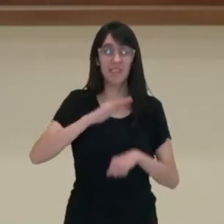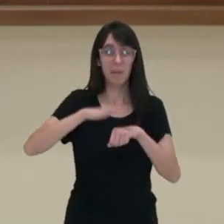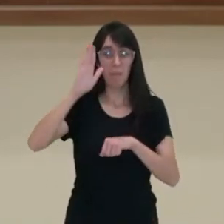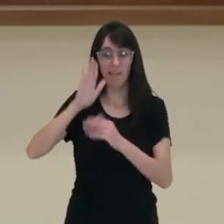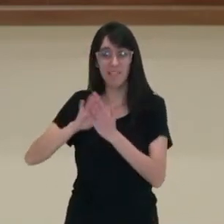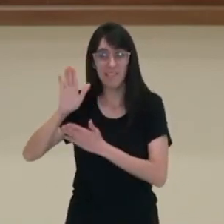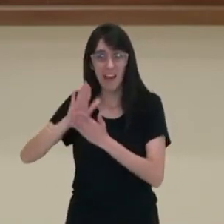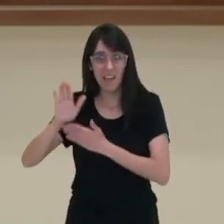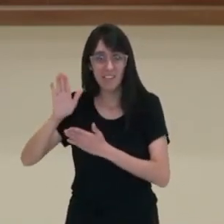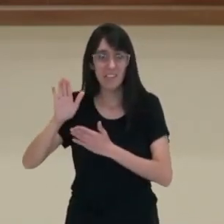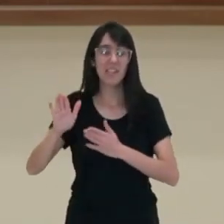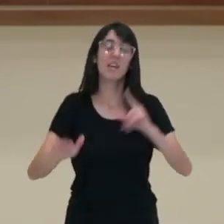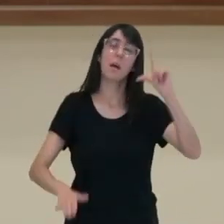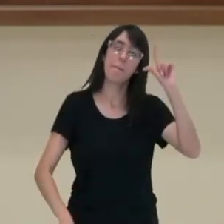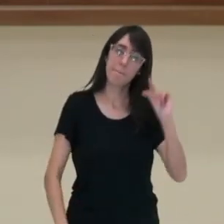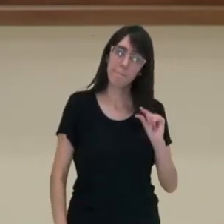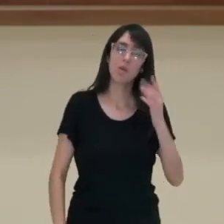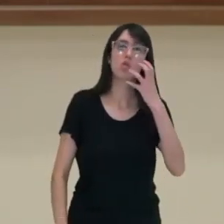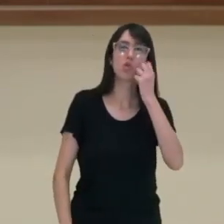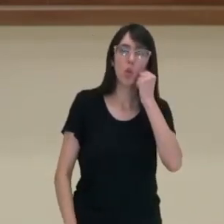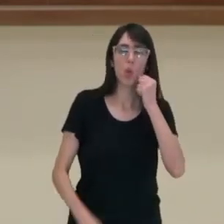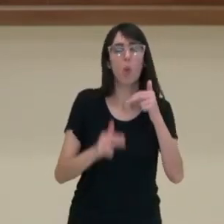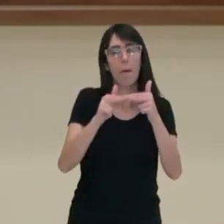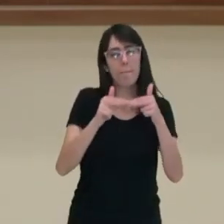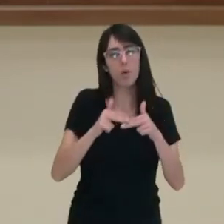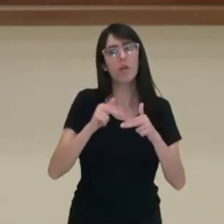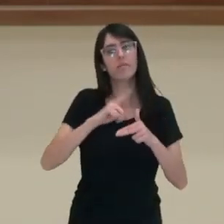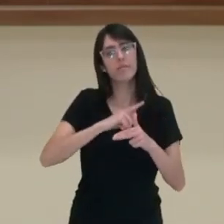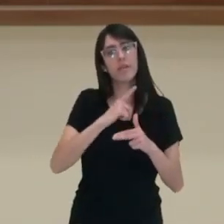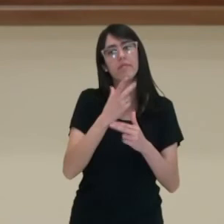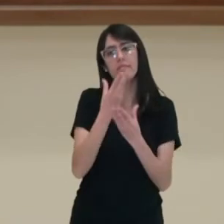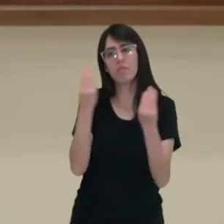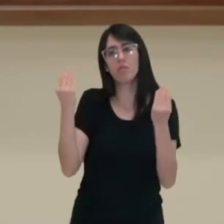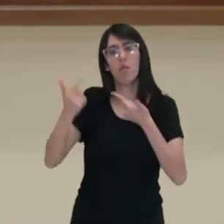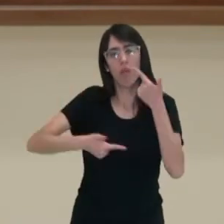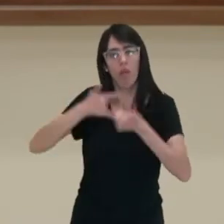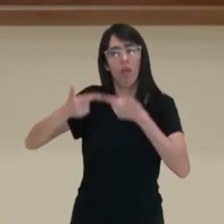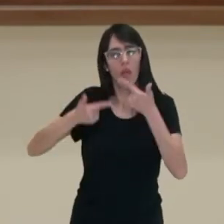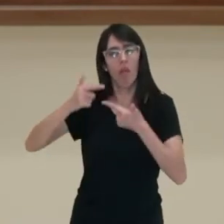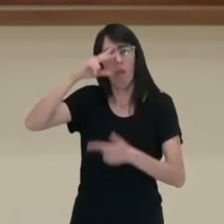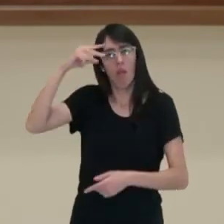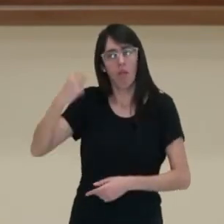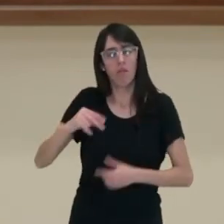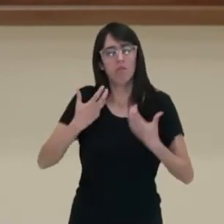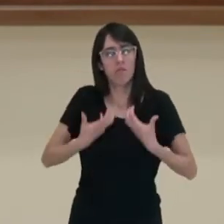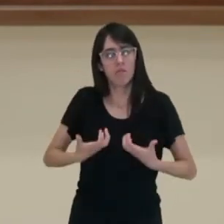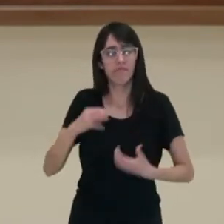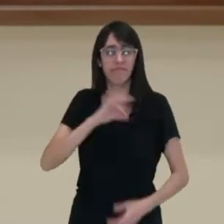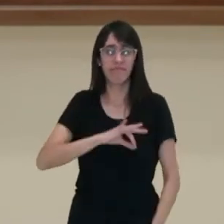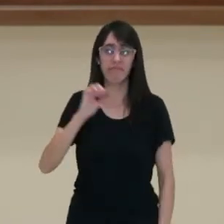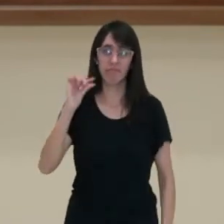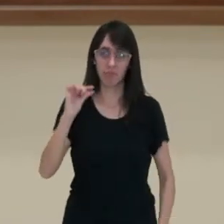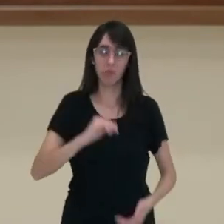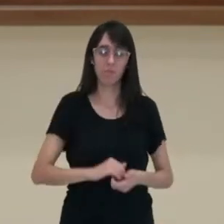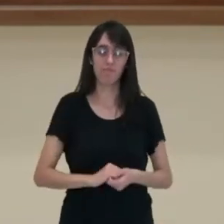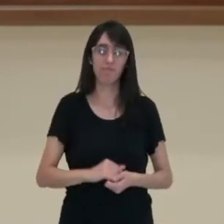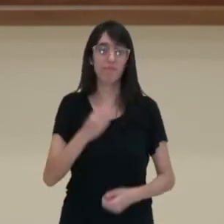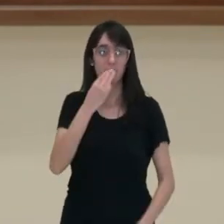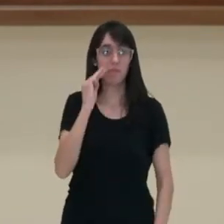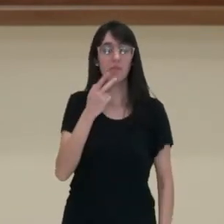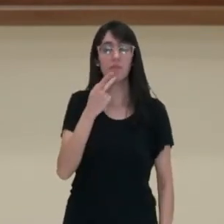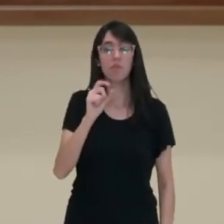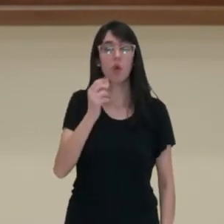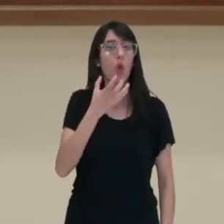esse processo de exploração, que a gente chama de mais-valia. Marx dizia também que o lucro é uma forma disfarçada